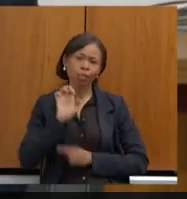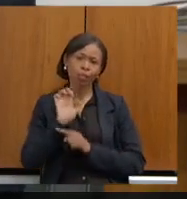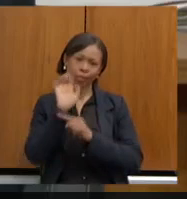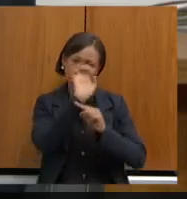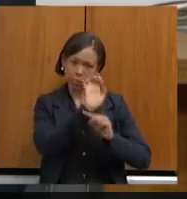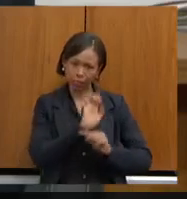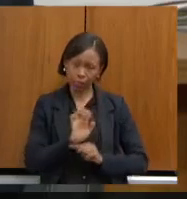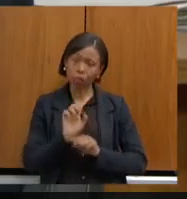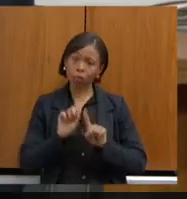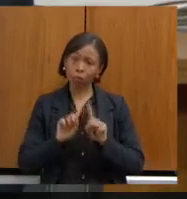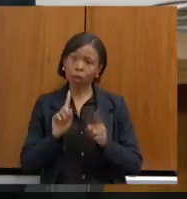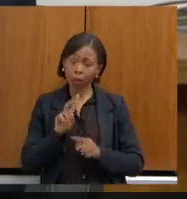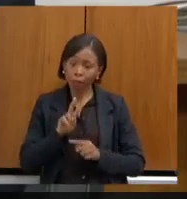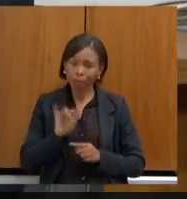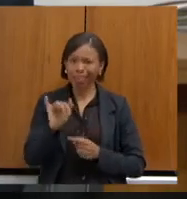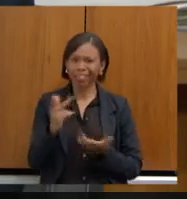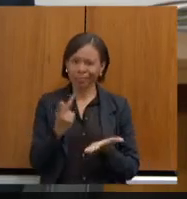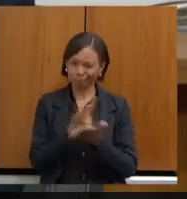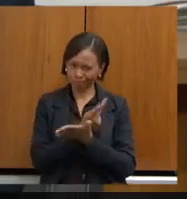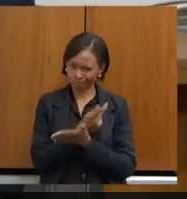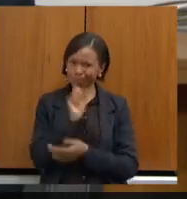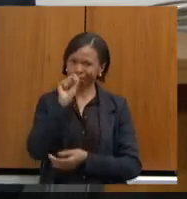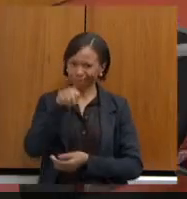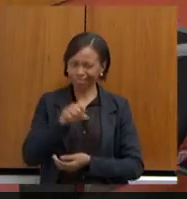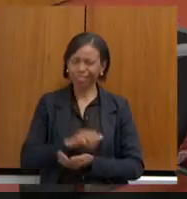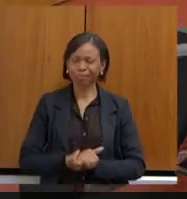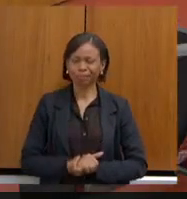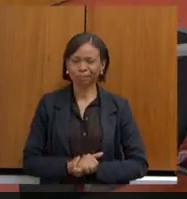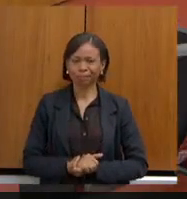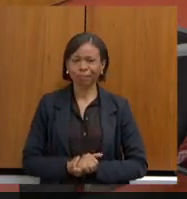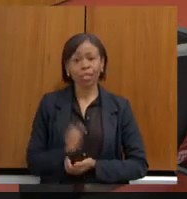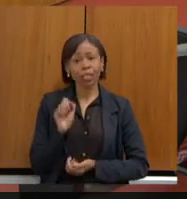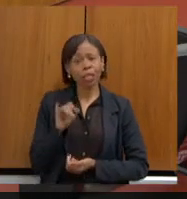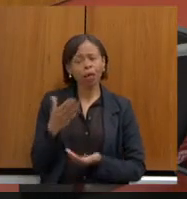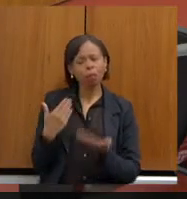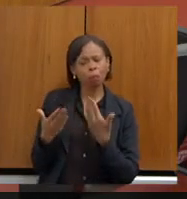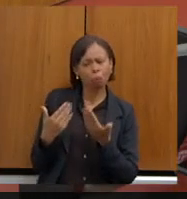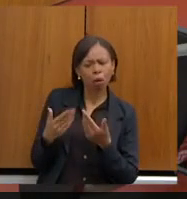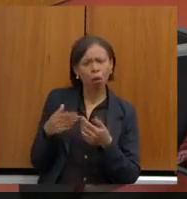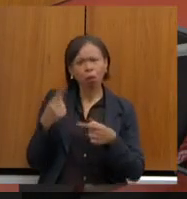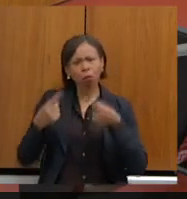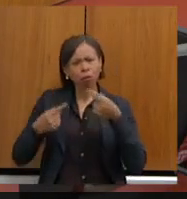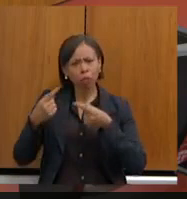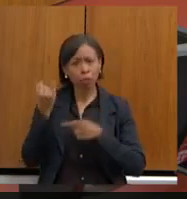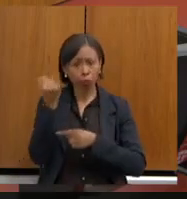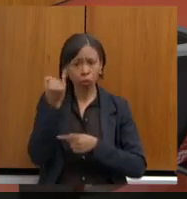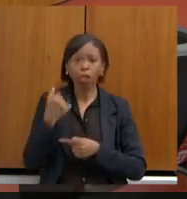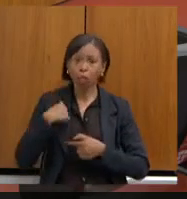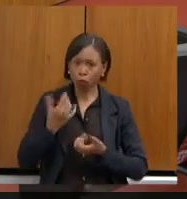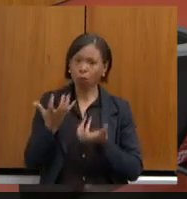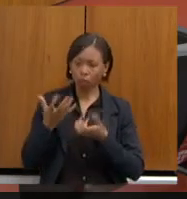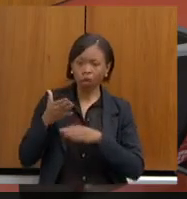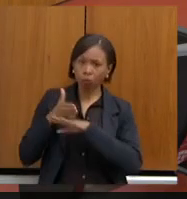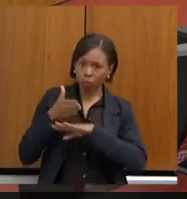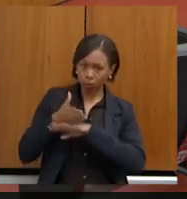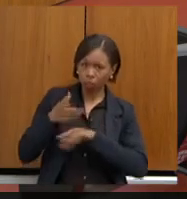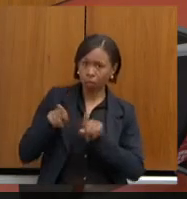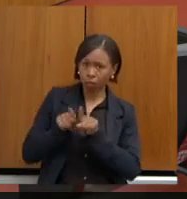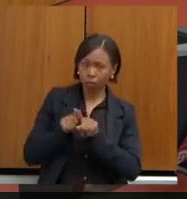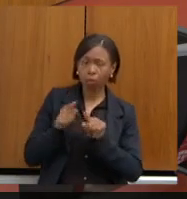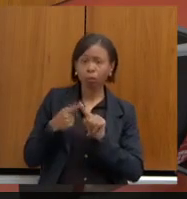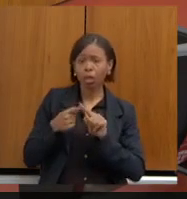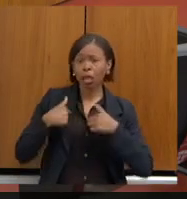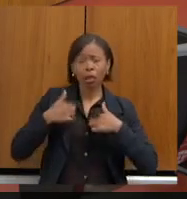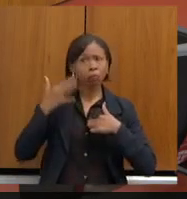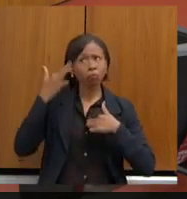mas que vai acontecer o mais rápido possível vai Ok se tiver alguma discussão assim que se achar interessante Gostaria de participar como tirar eu